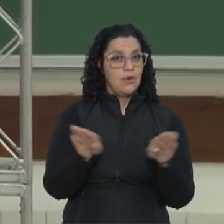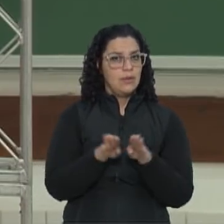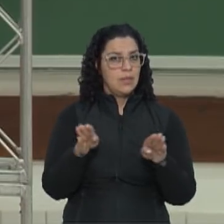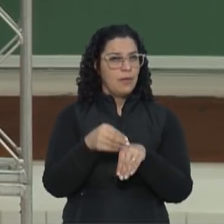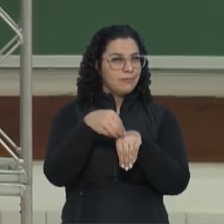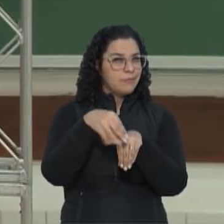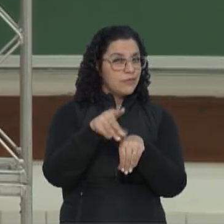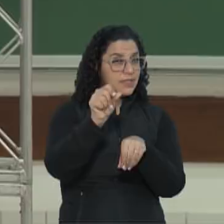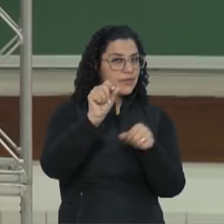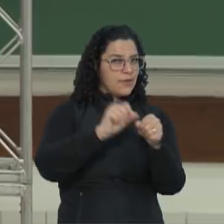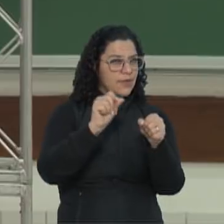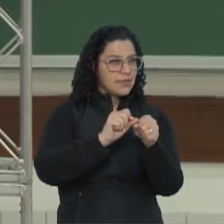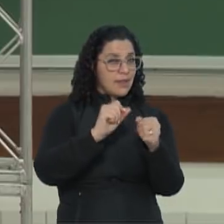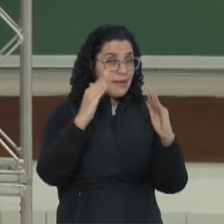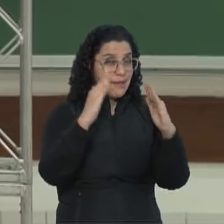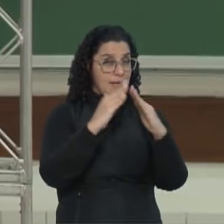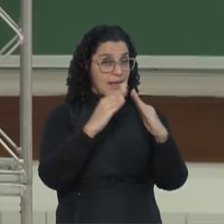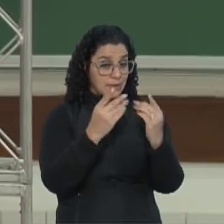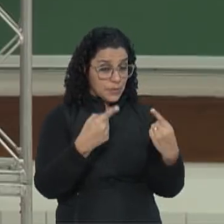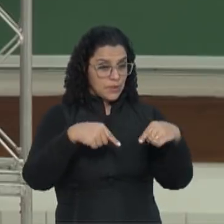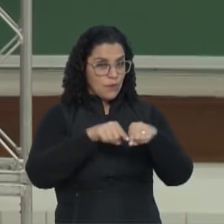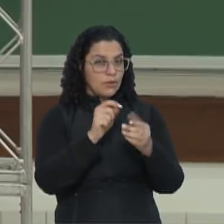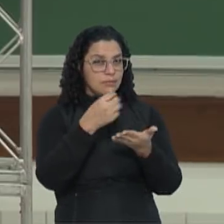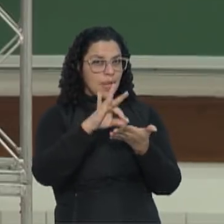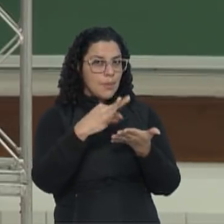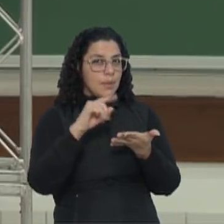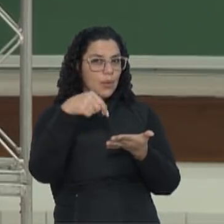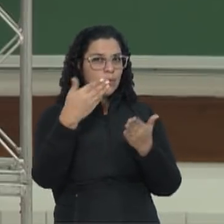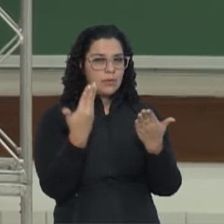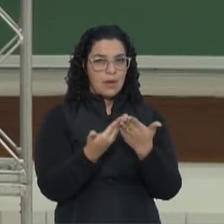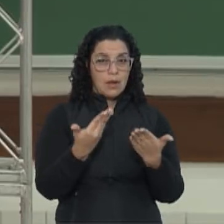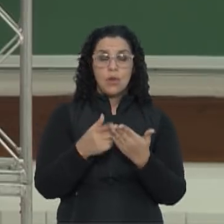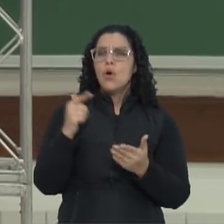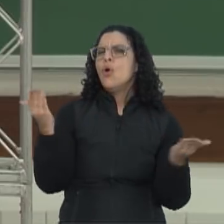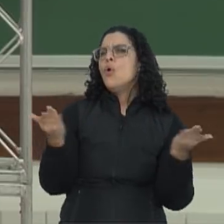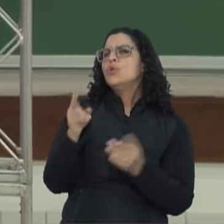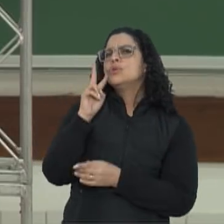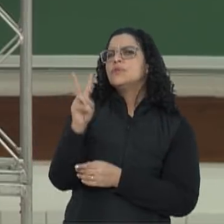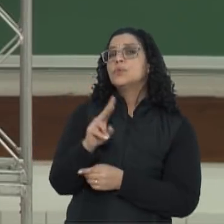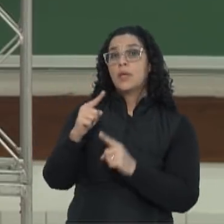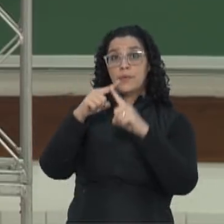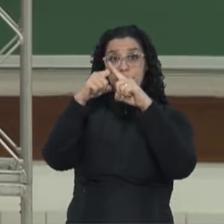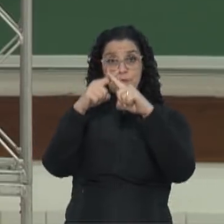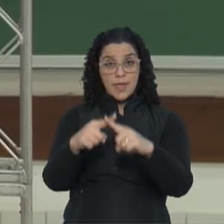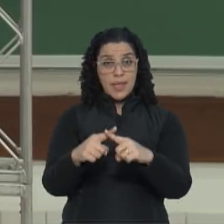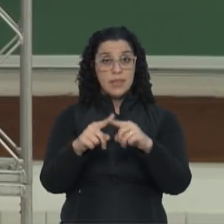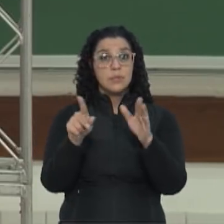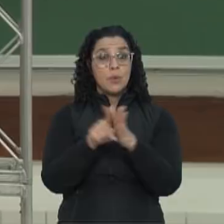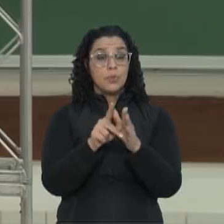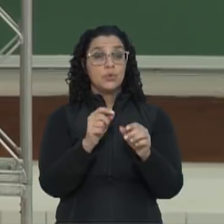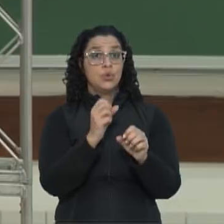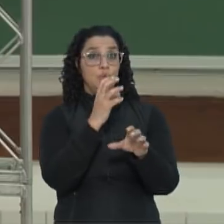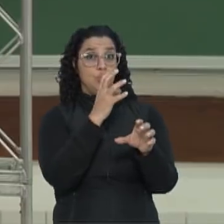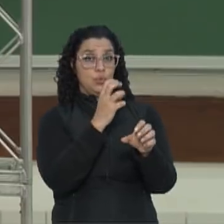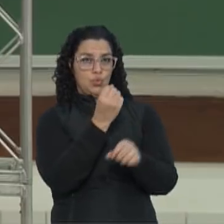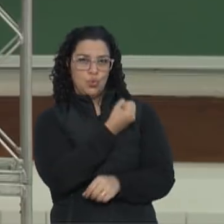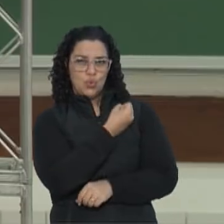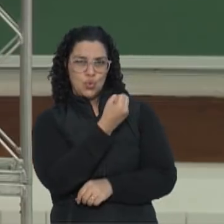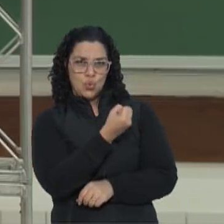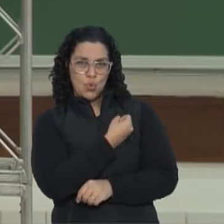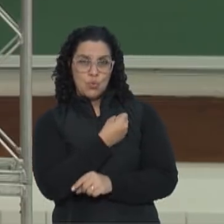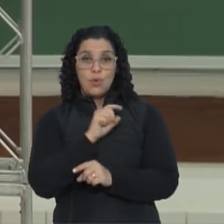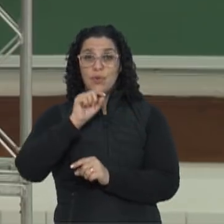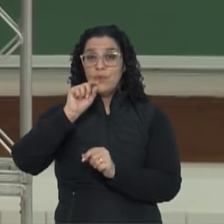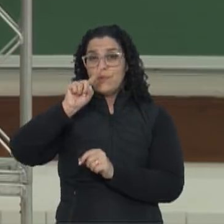ficar de tarefa na próxima aula, a gente vai ver isso aqui, tá? O que que a gente viu hoje? Multiplicação de um número por um número